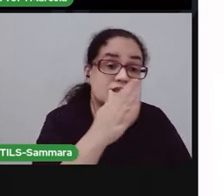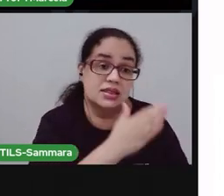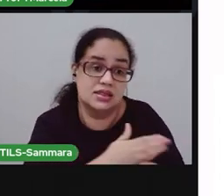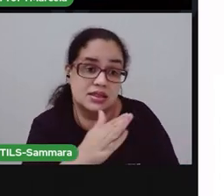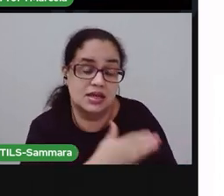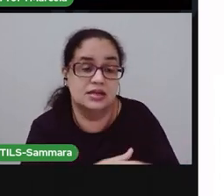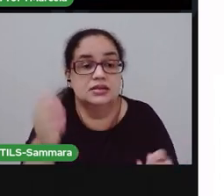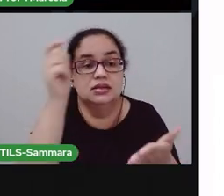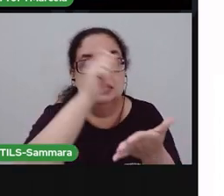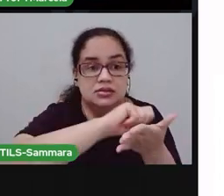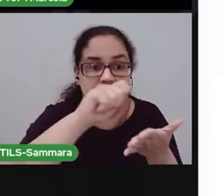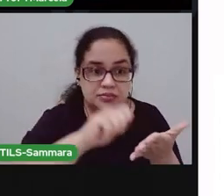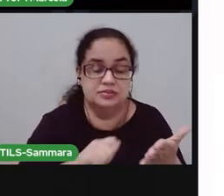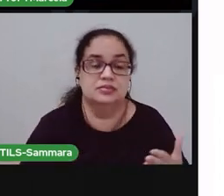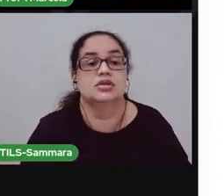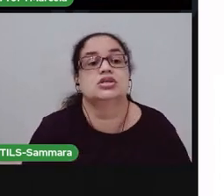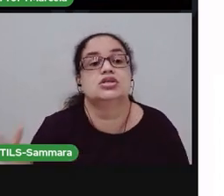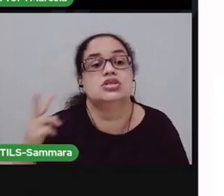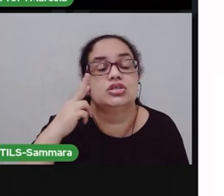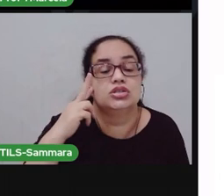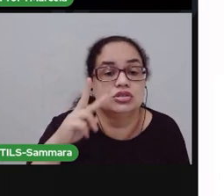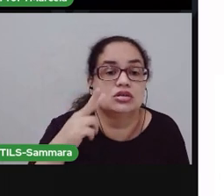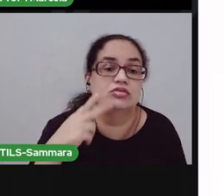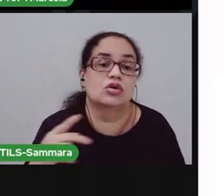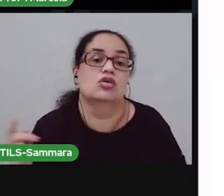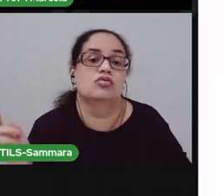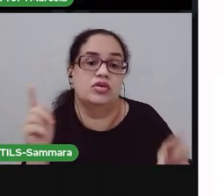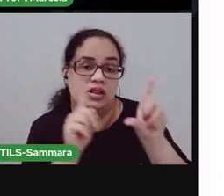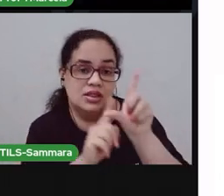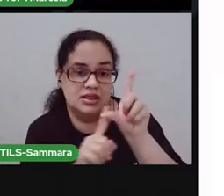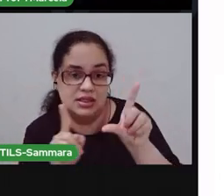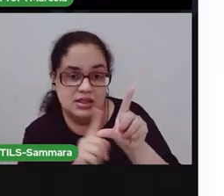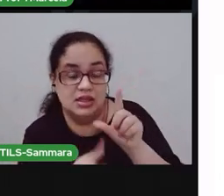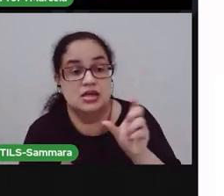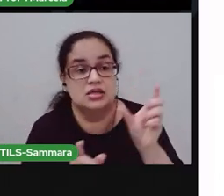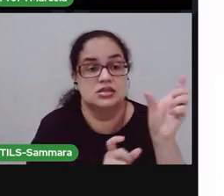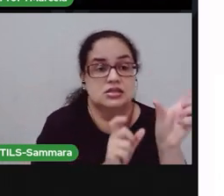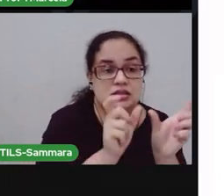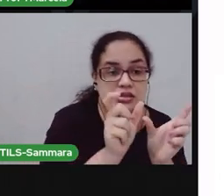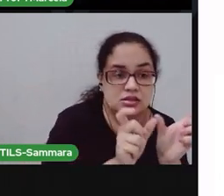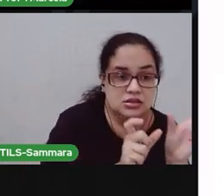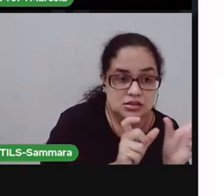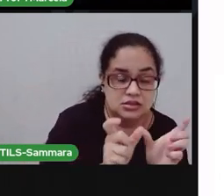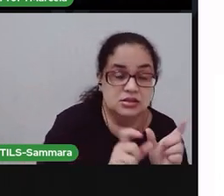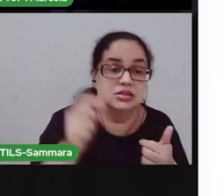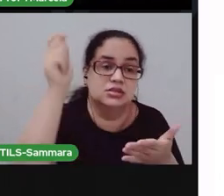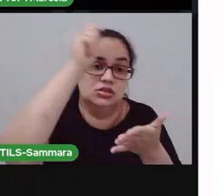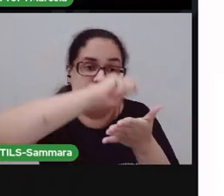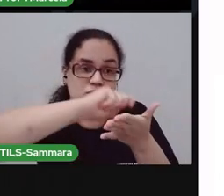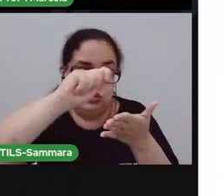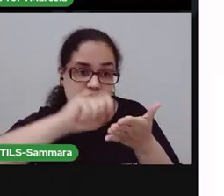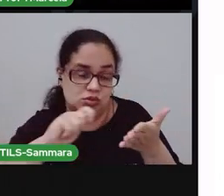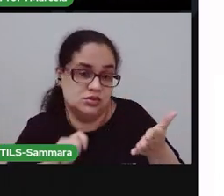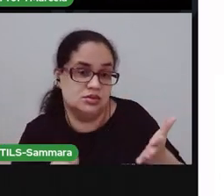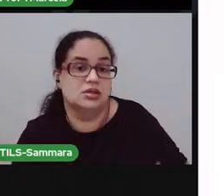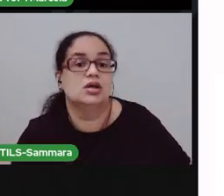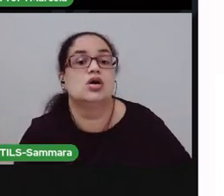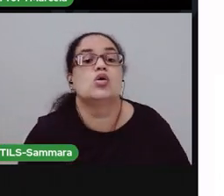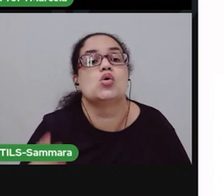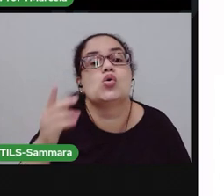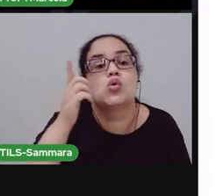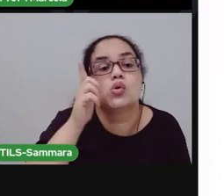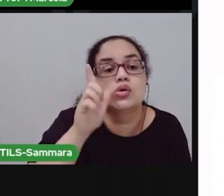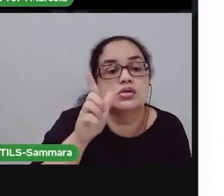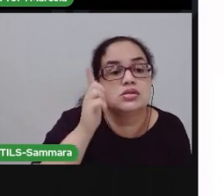escrever. Você já viu quais são as letras, quais são as sílabas. Tente escrever do jeito que você